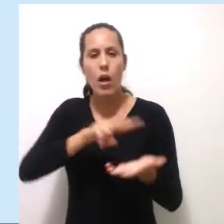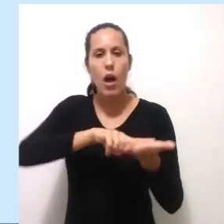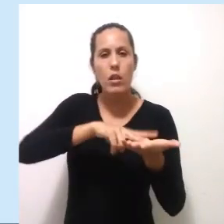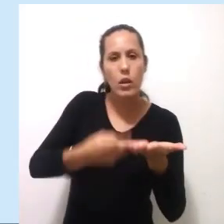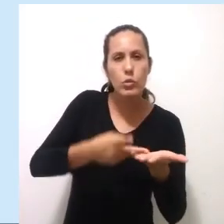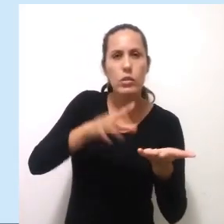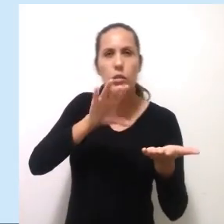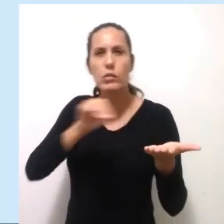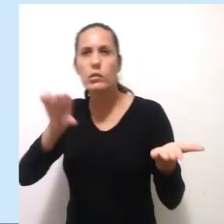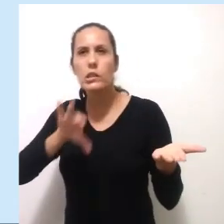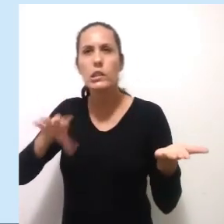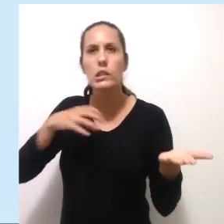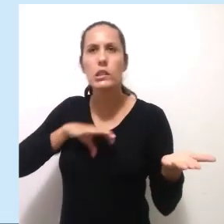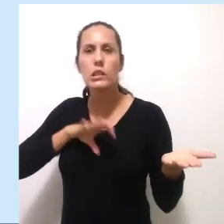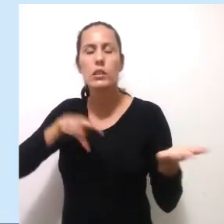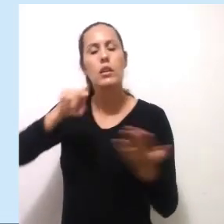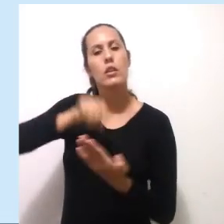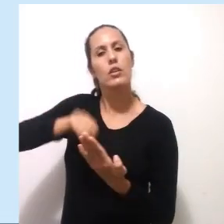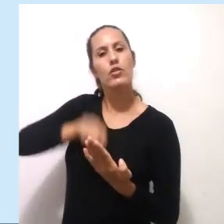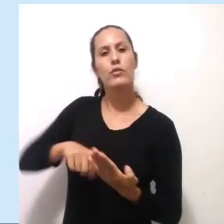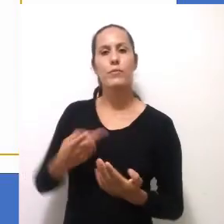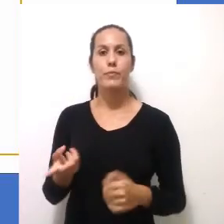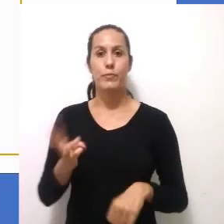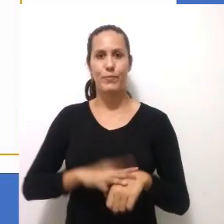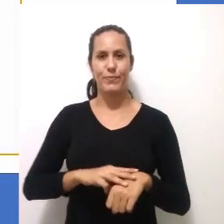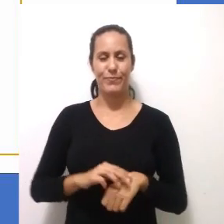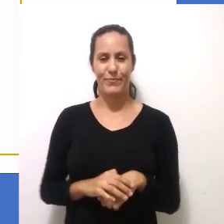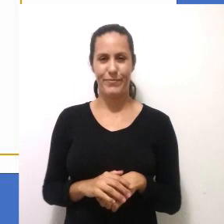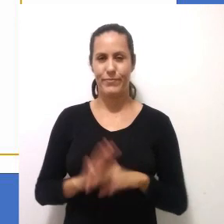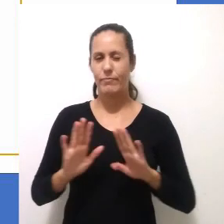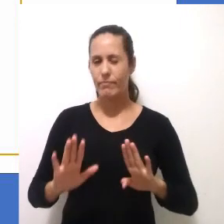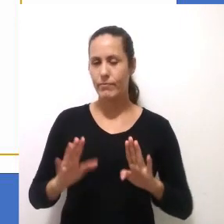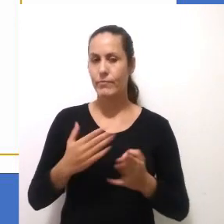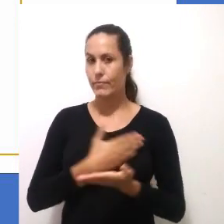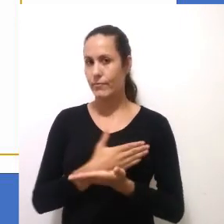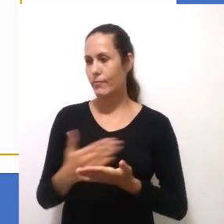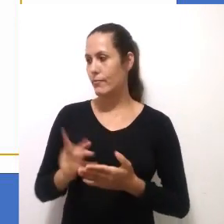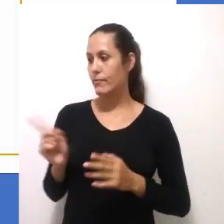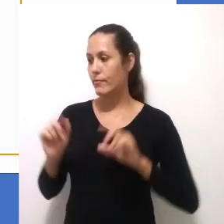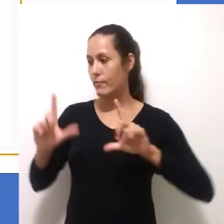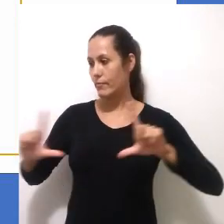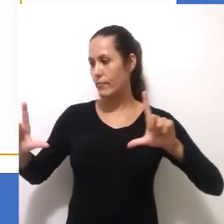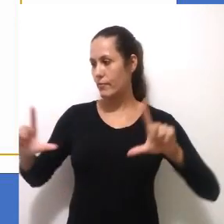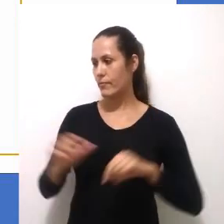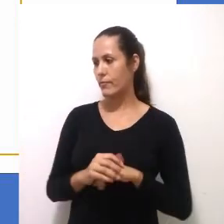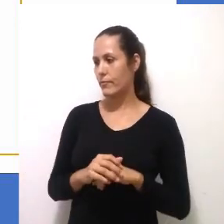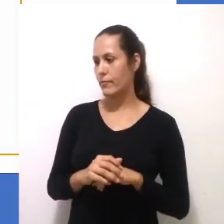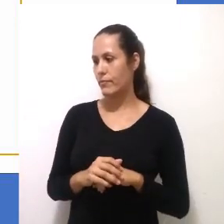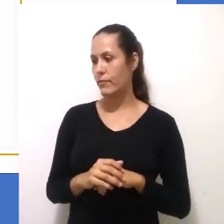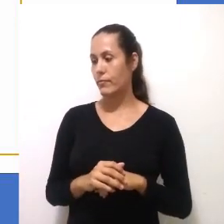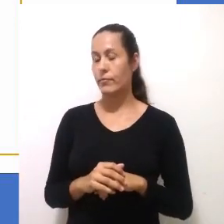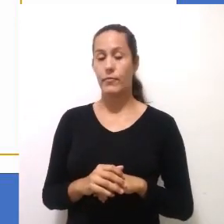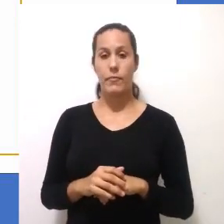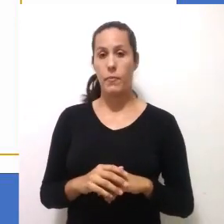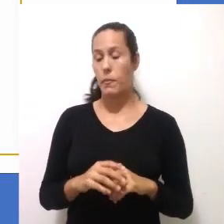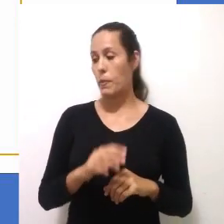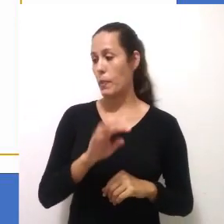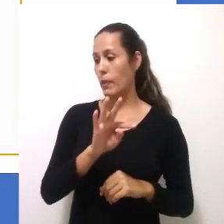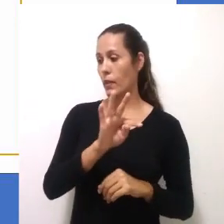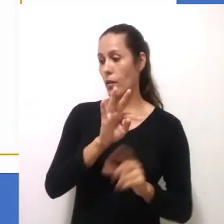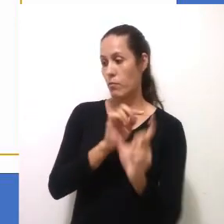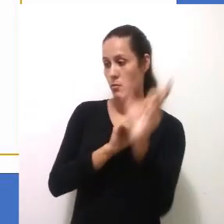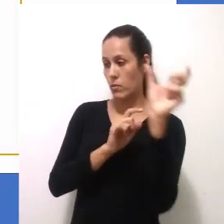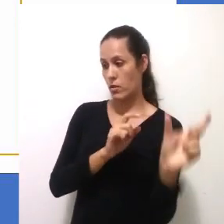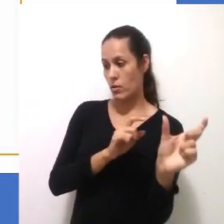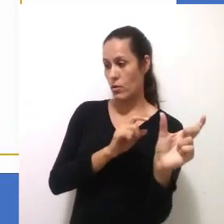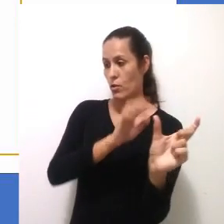a tradução e escrevendo também no caderno. Então, vamos à primeira tela. Tonight, essa noite.